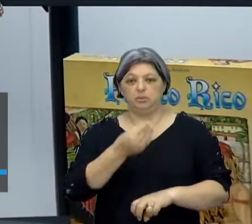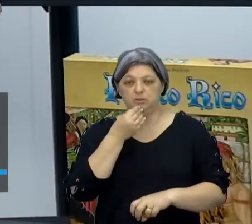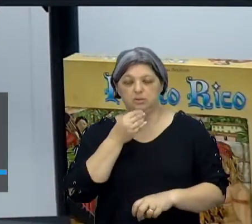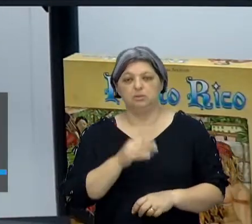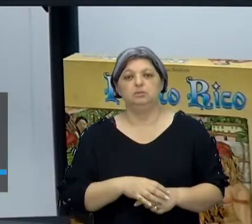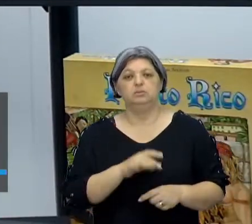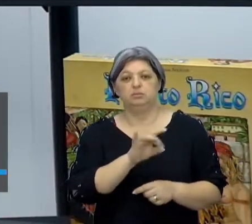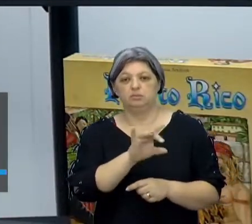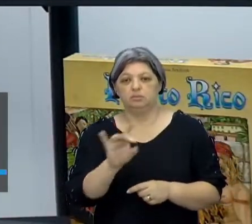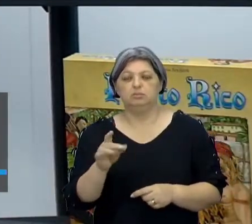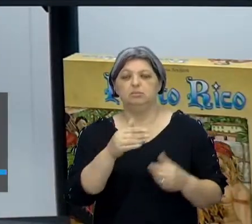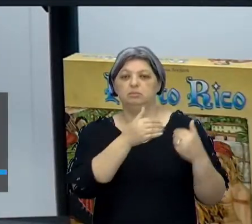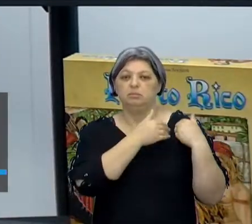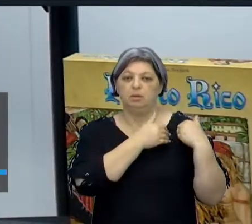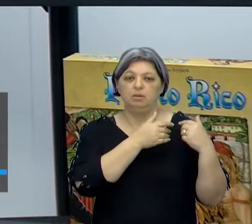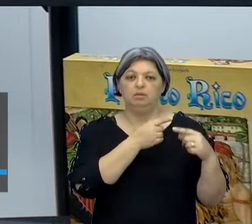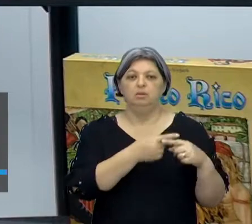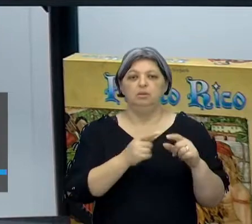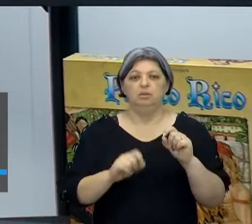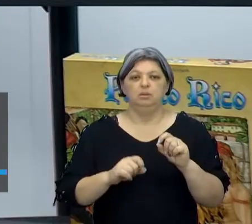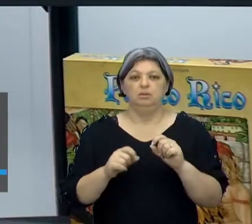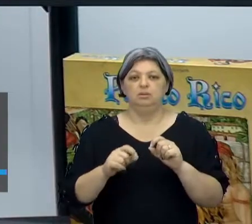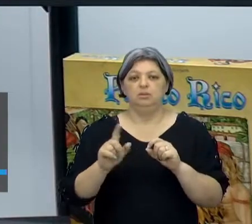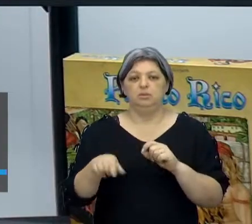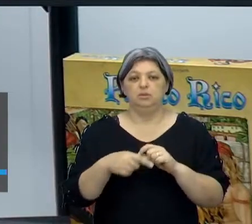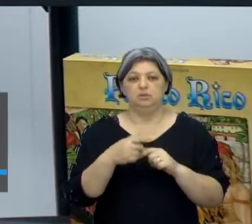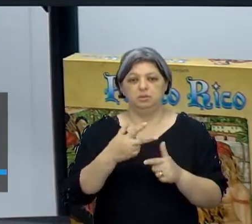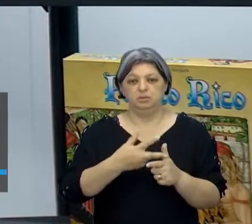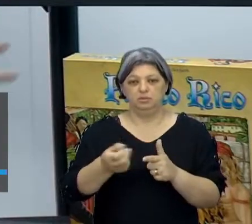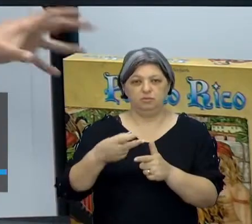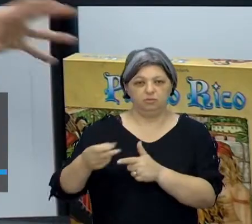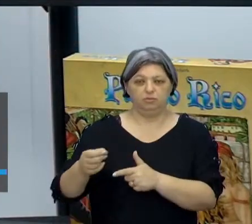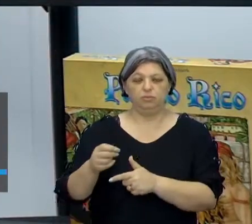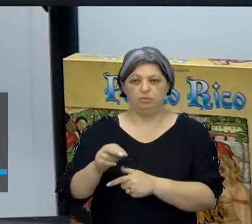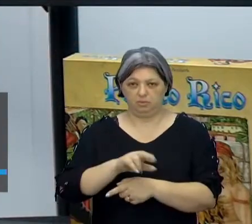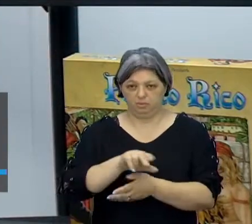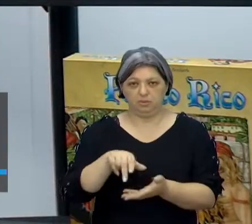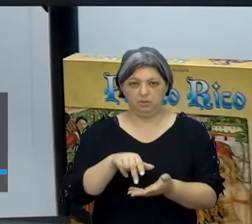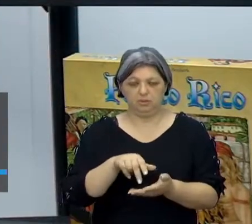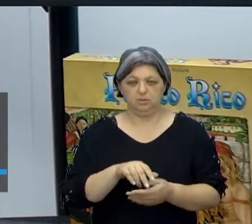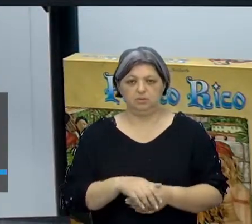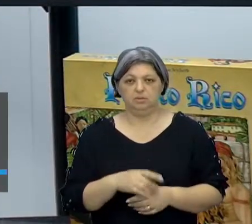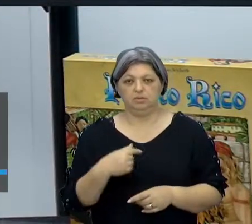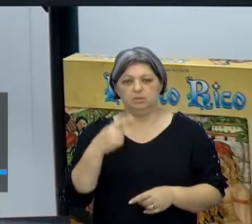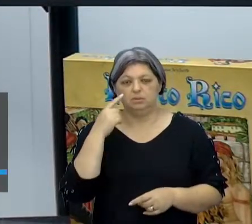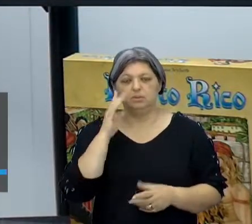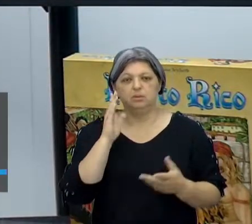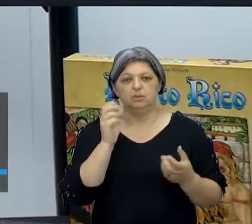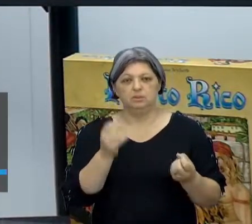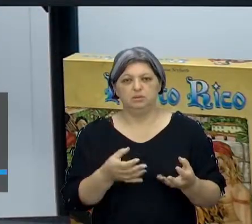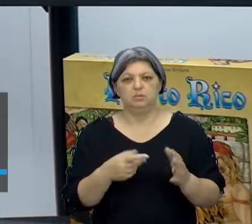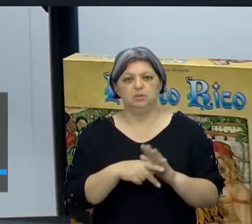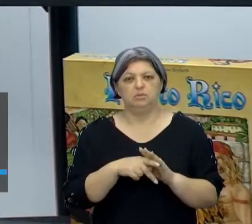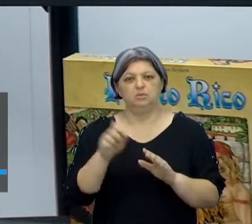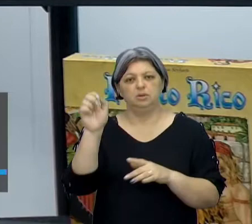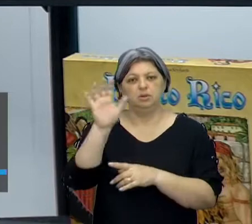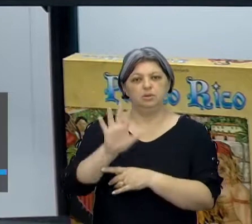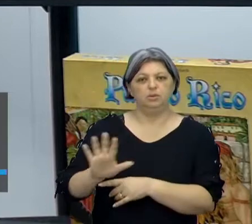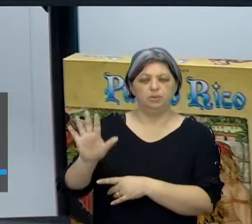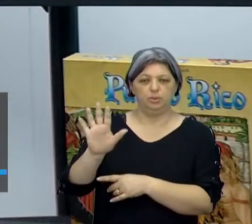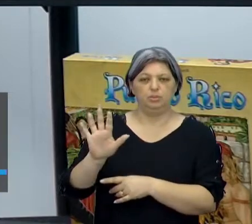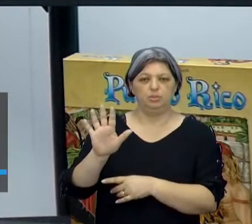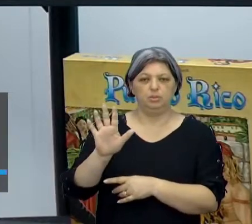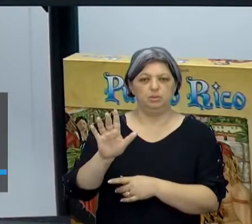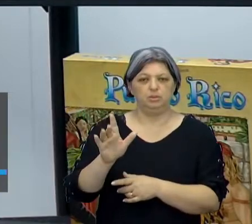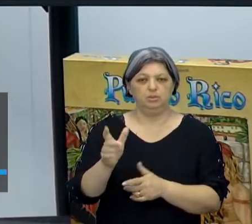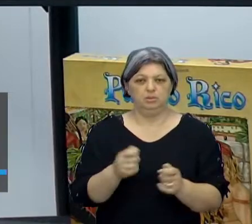função e receberá pontos de vitória, que aí é o elemento fundamental dentro dos jogos que a gente comentou, os jogos europeus, que são